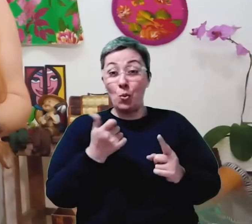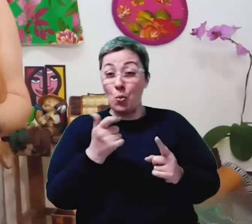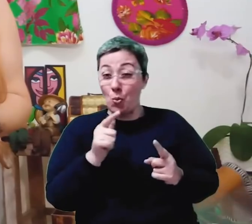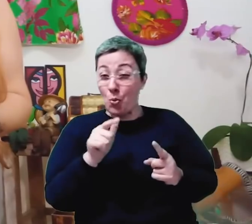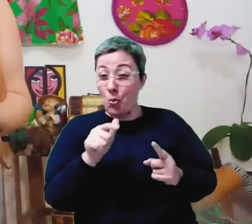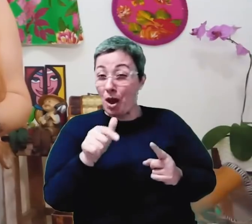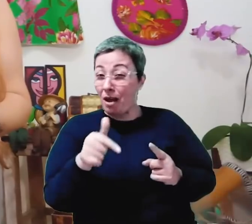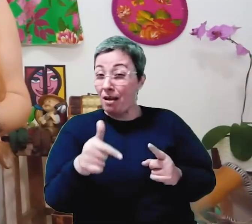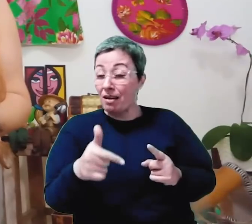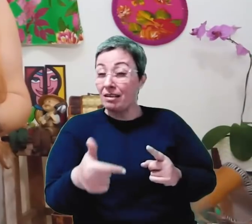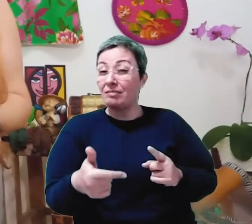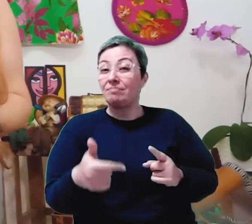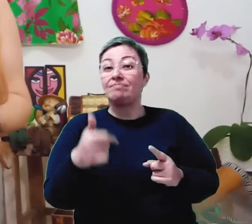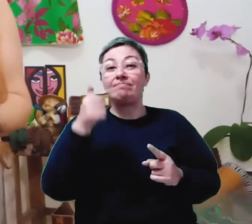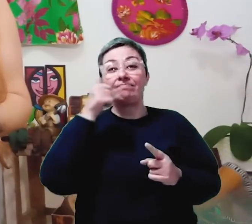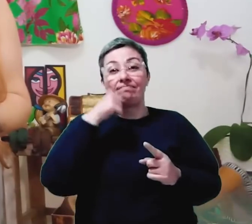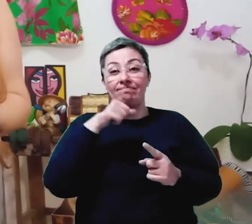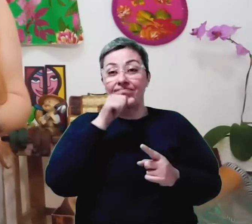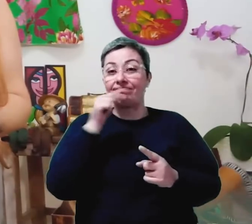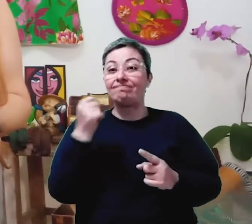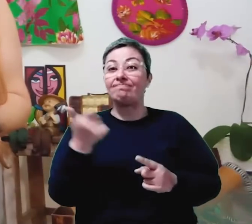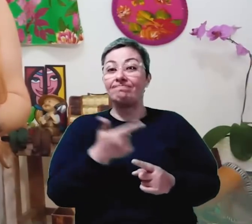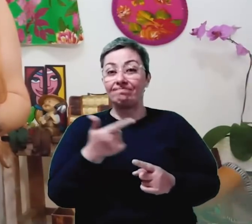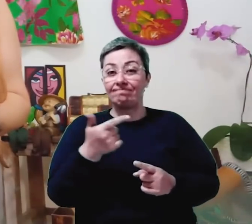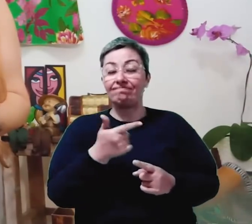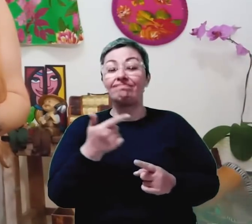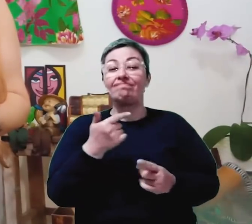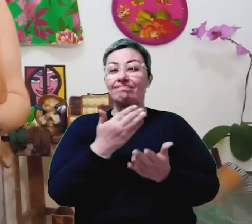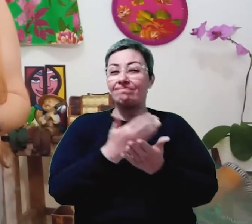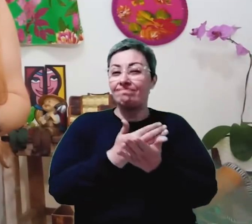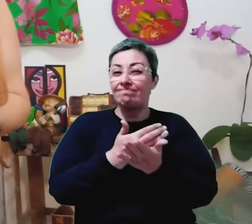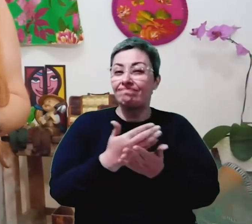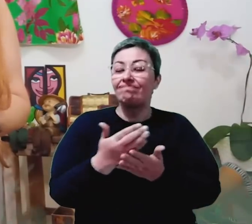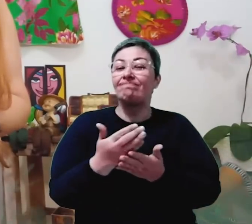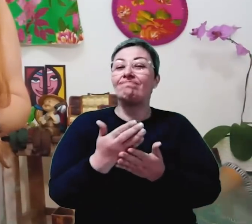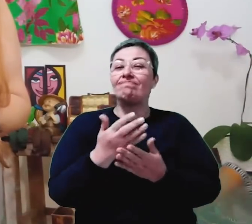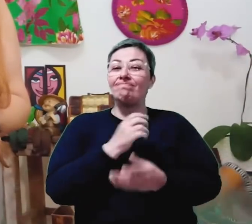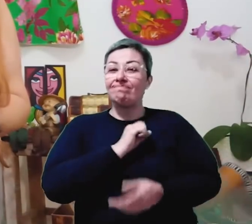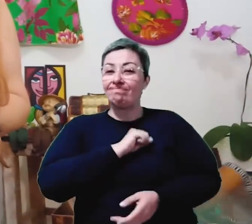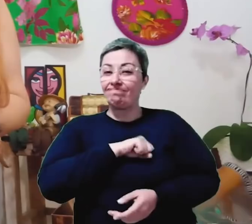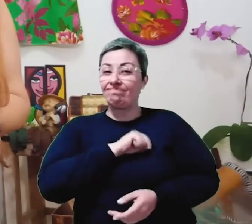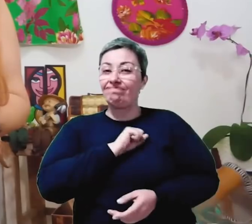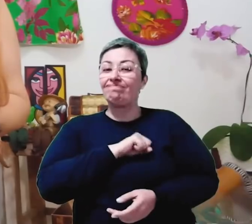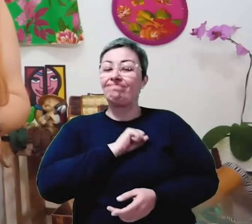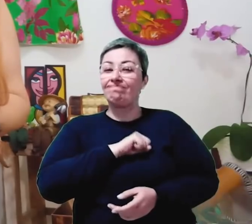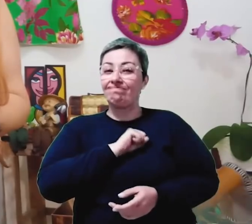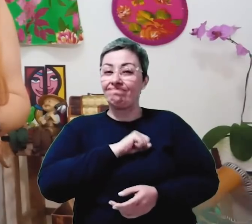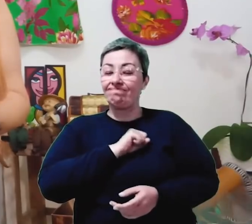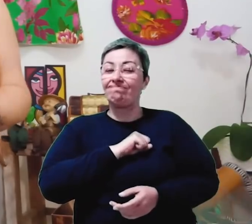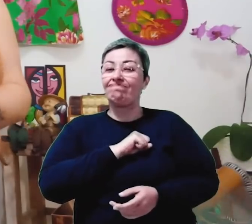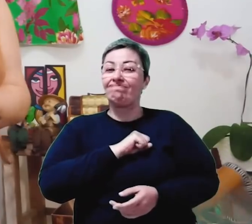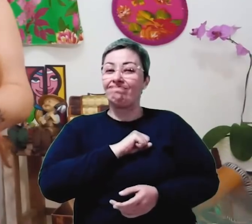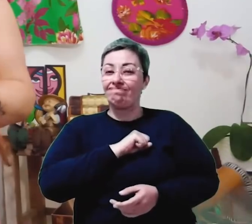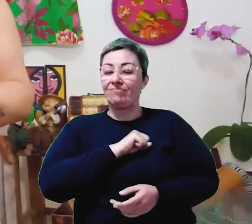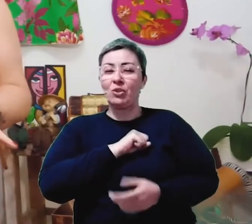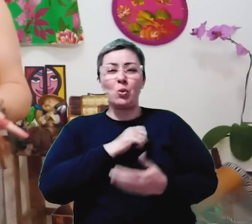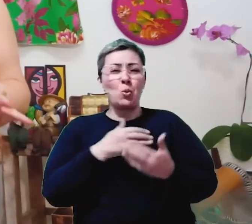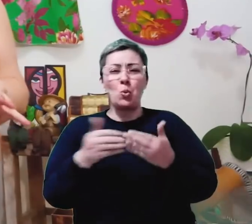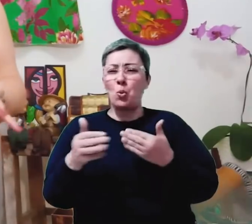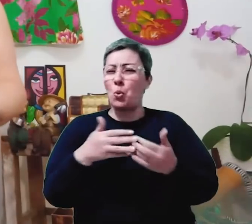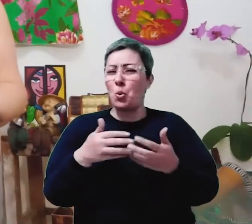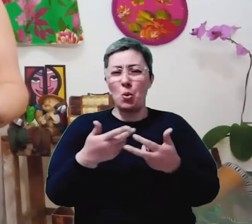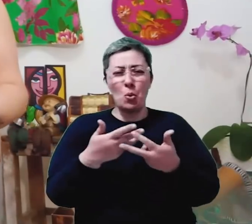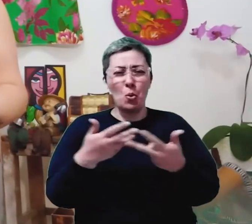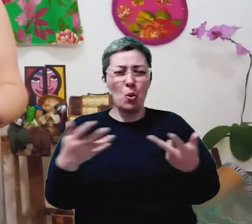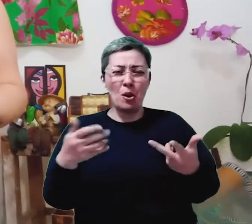depois, a madrasta começou a machucar o seu coração. Qualquer coisa